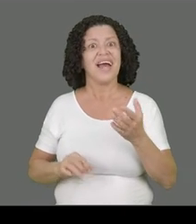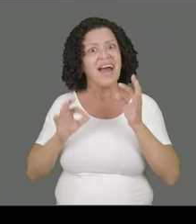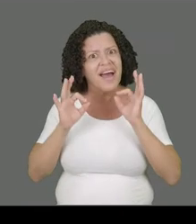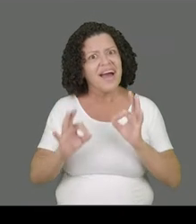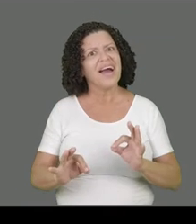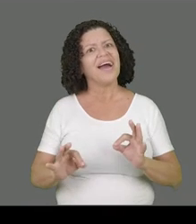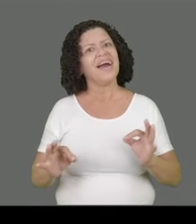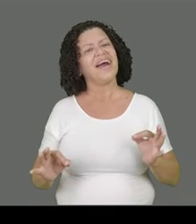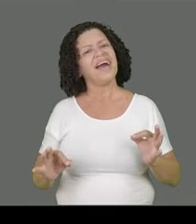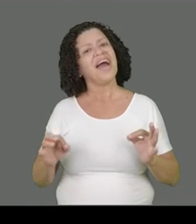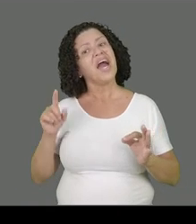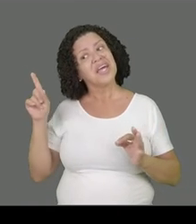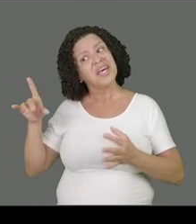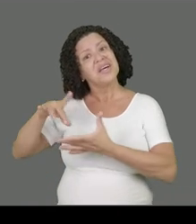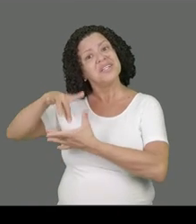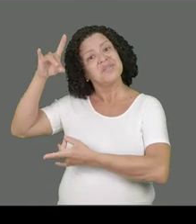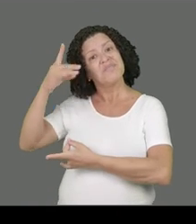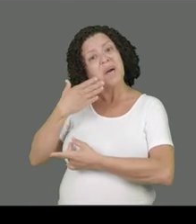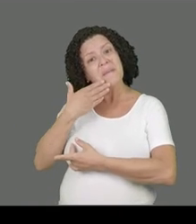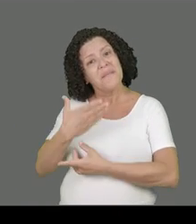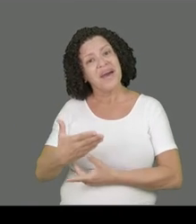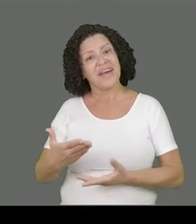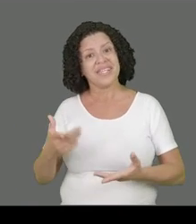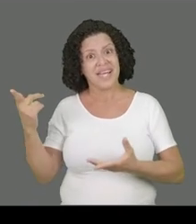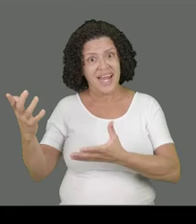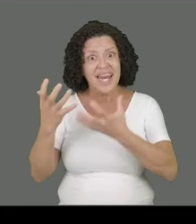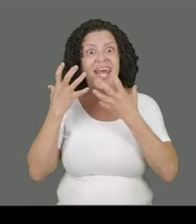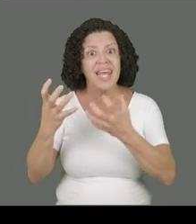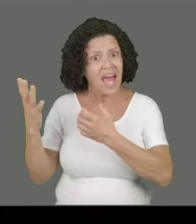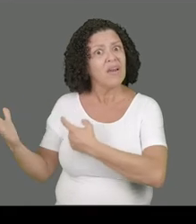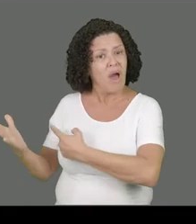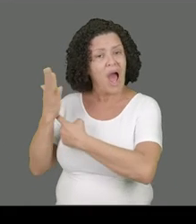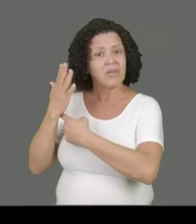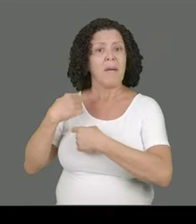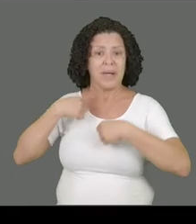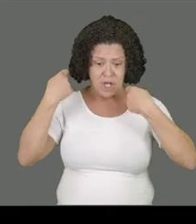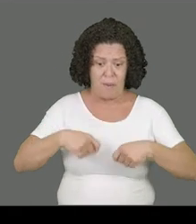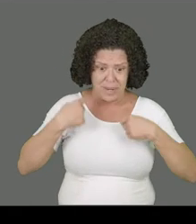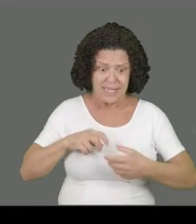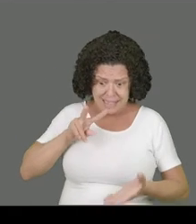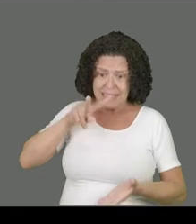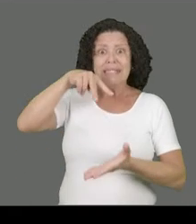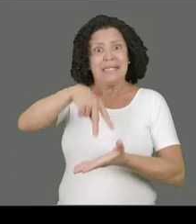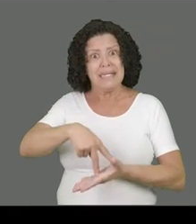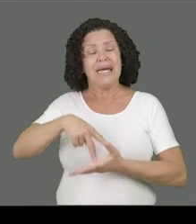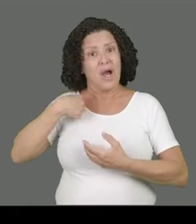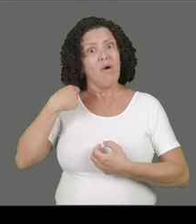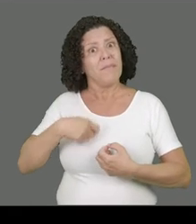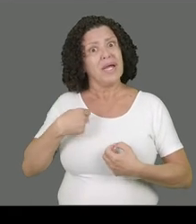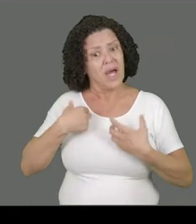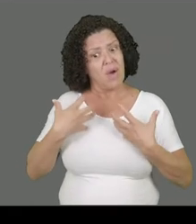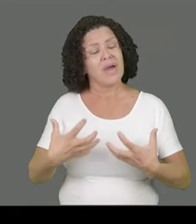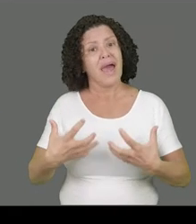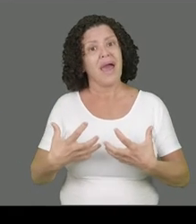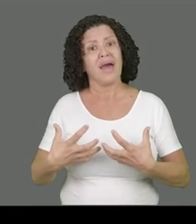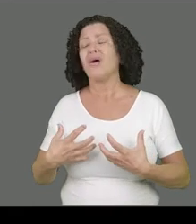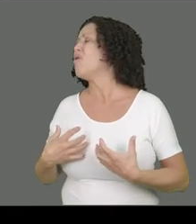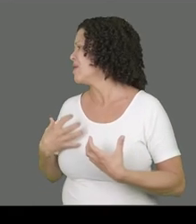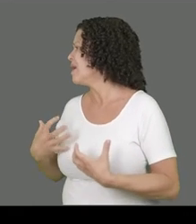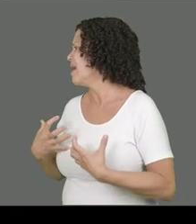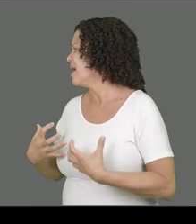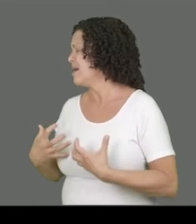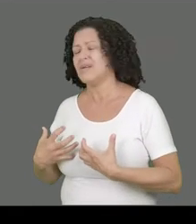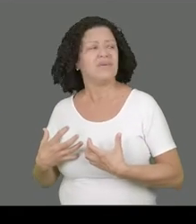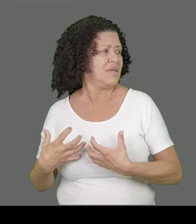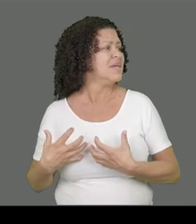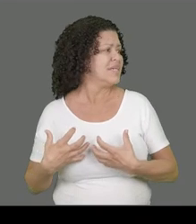passo. É exatamente isso que eles nos pedem. Eles querem nos ajudar, mas é preciso que a gente queira